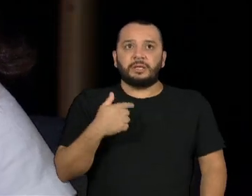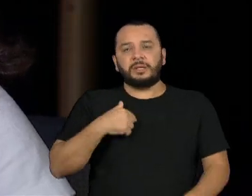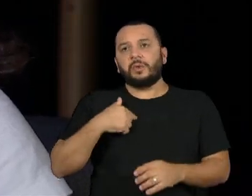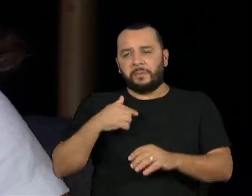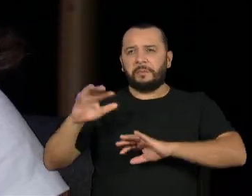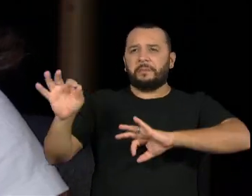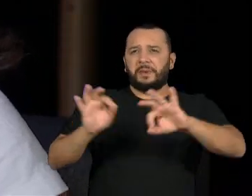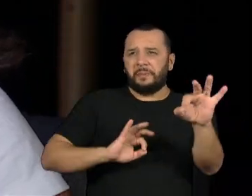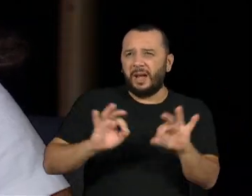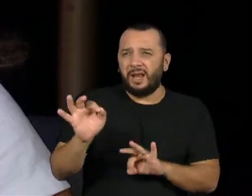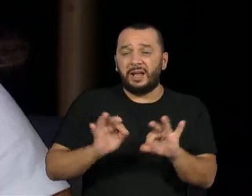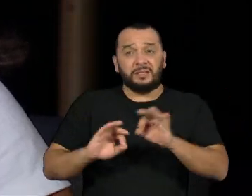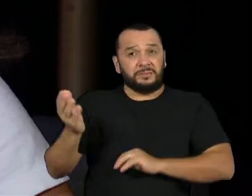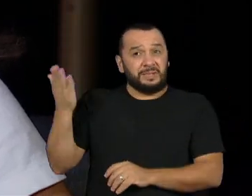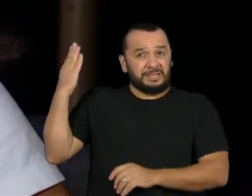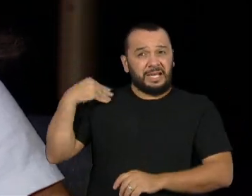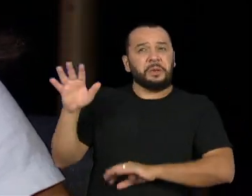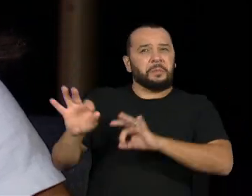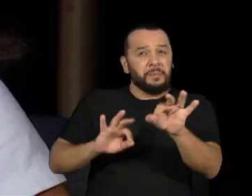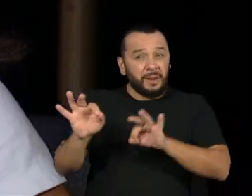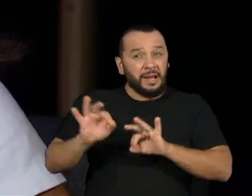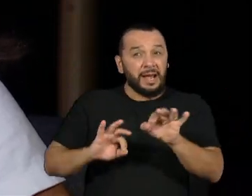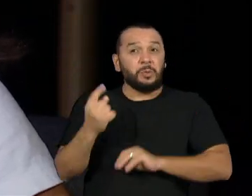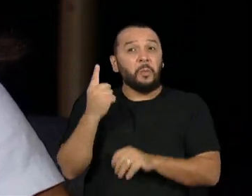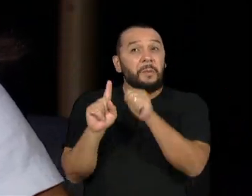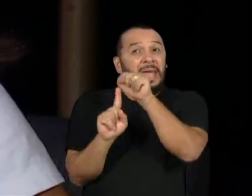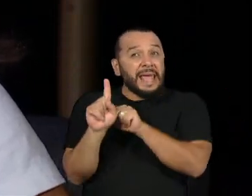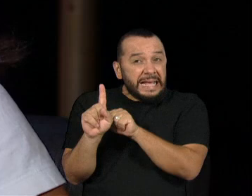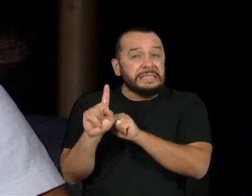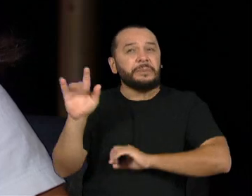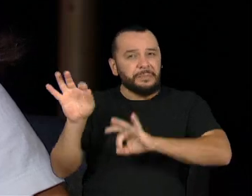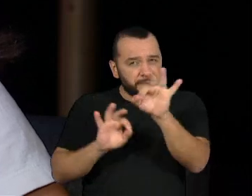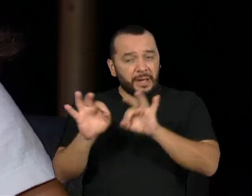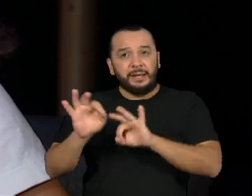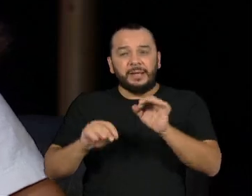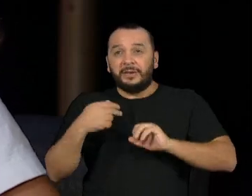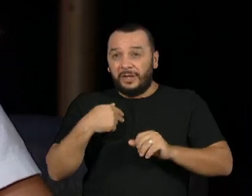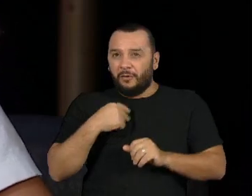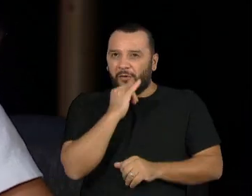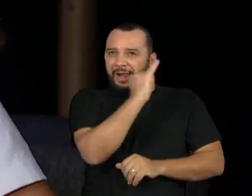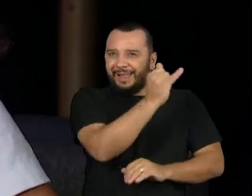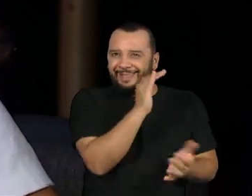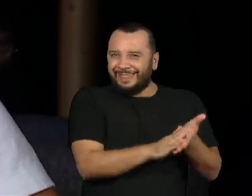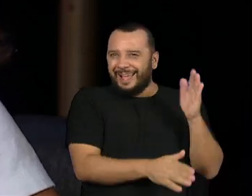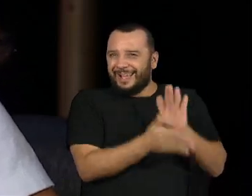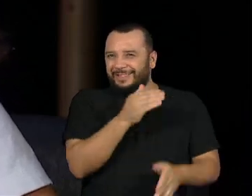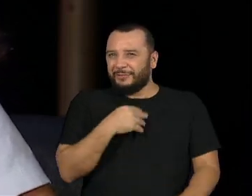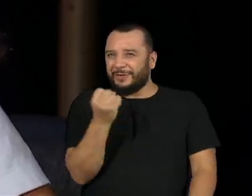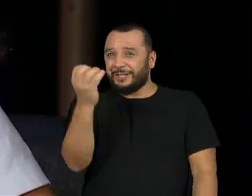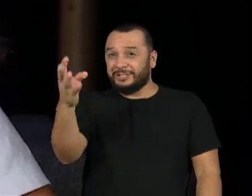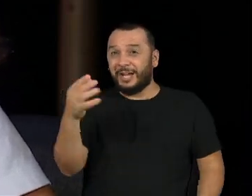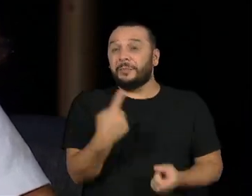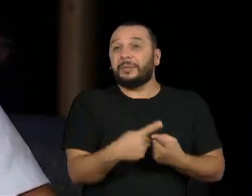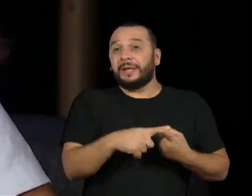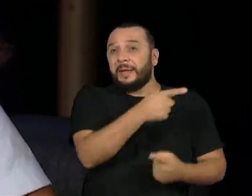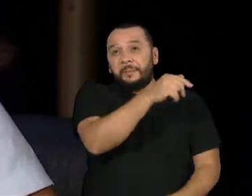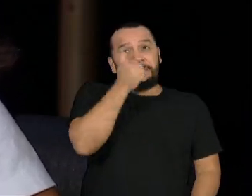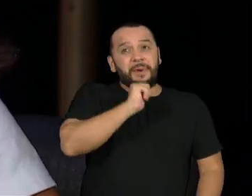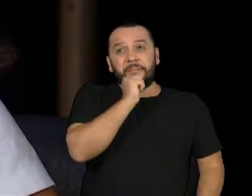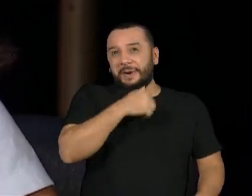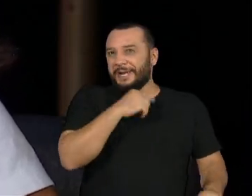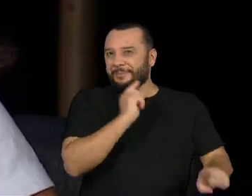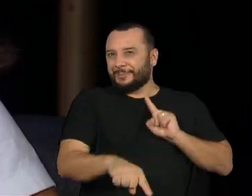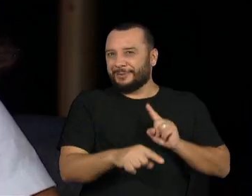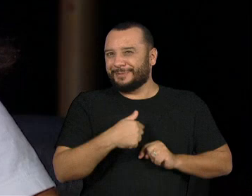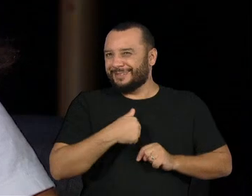medo. Eu tinha tanto medo que eu não contei para ninguém, porque eu tinha certeza que se minha mãe soubesse que eu ia fazer essa